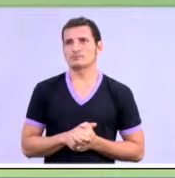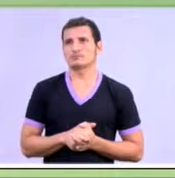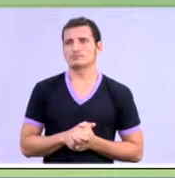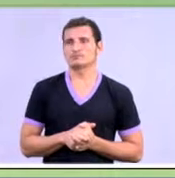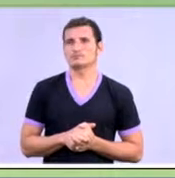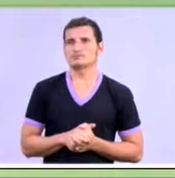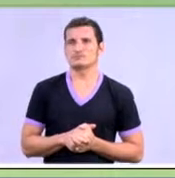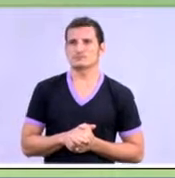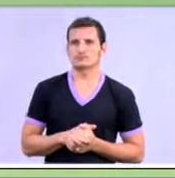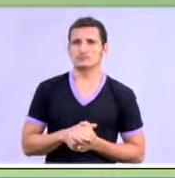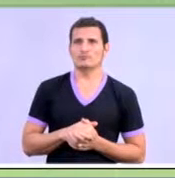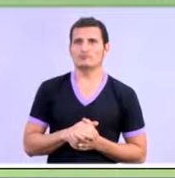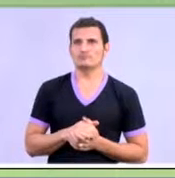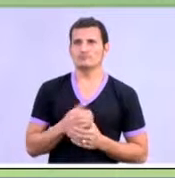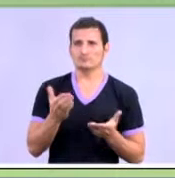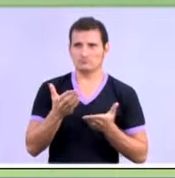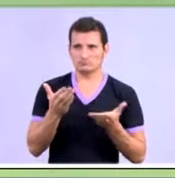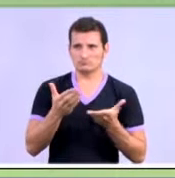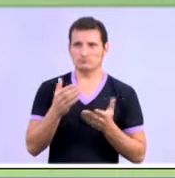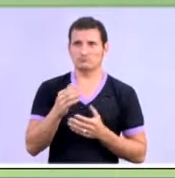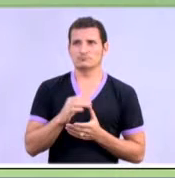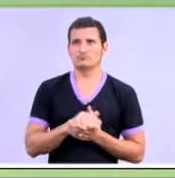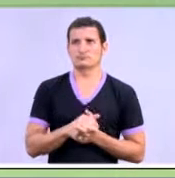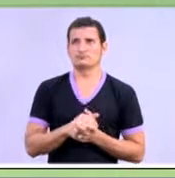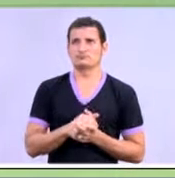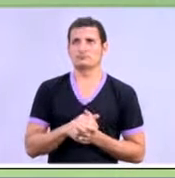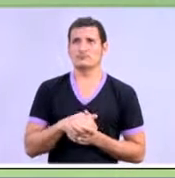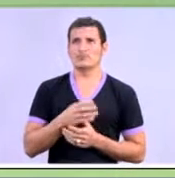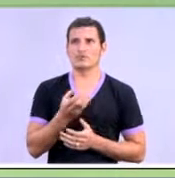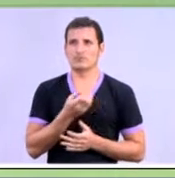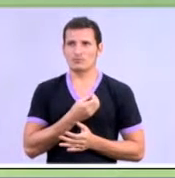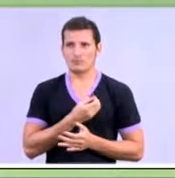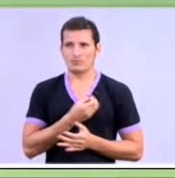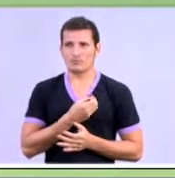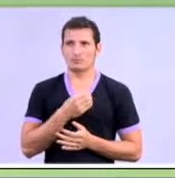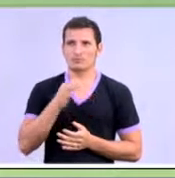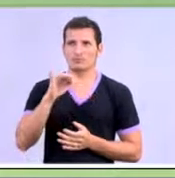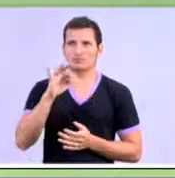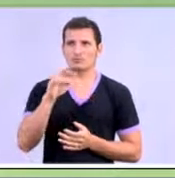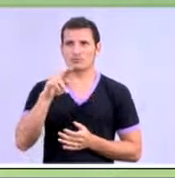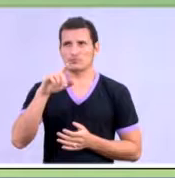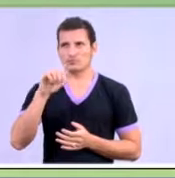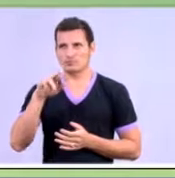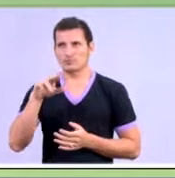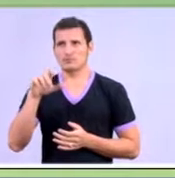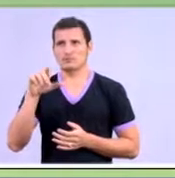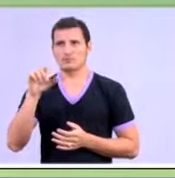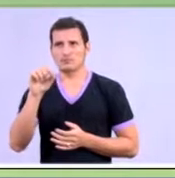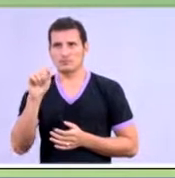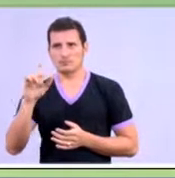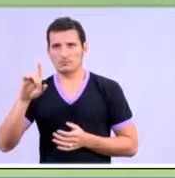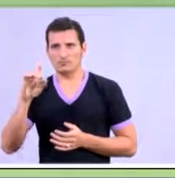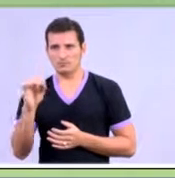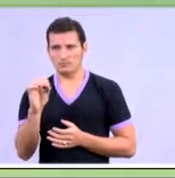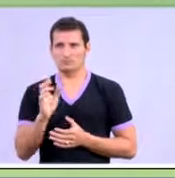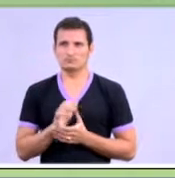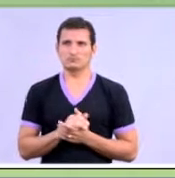O nosso construtor, passando o número, passando o titular e passando o saldo, olha como é que faríamos.